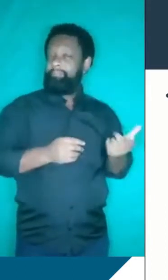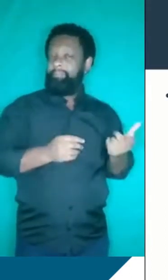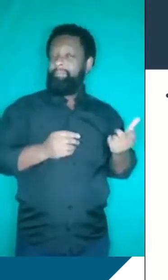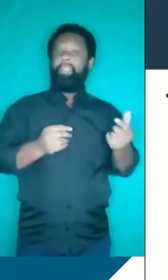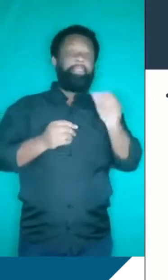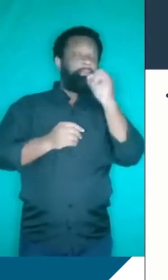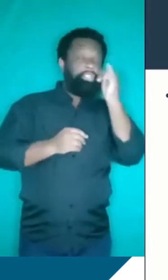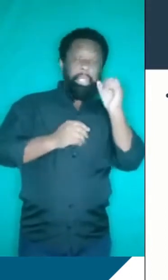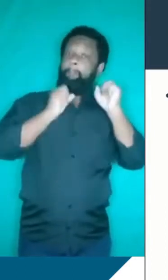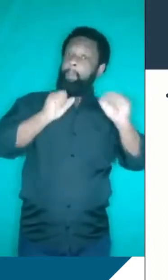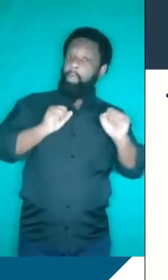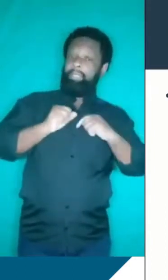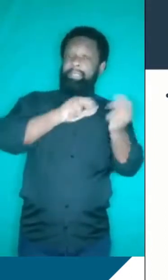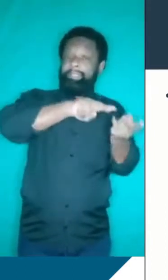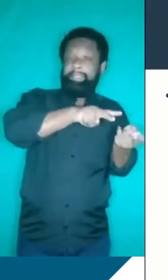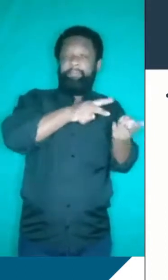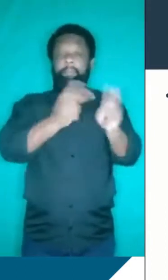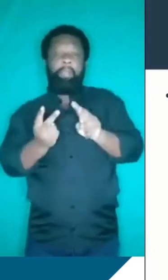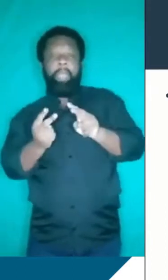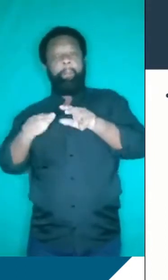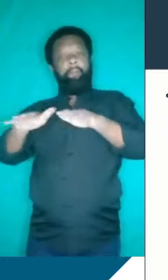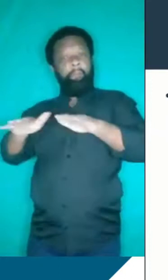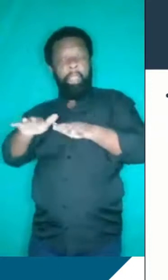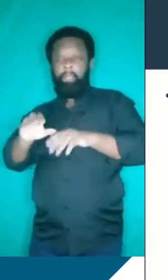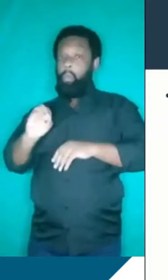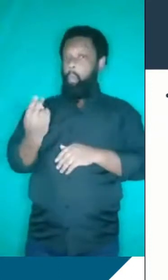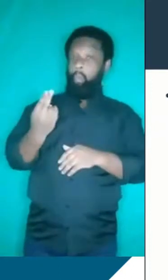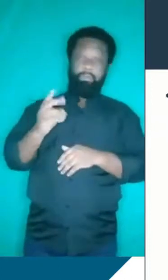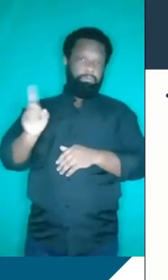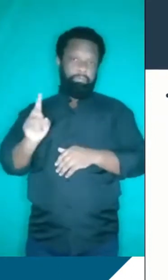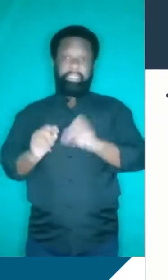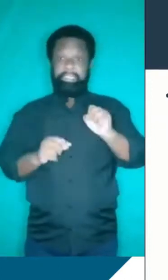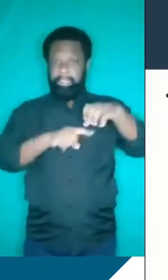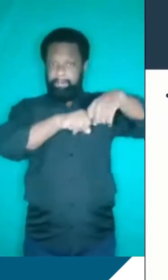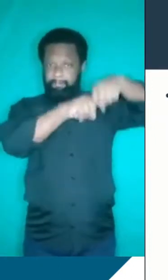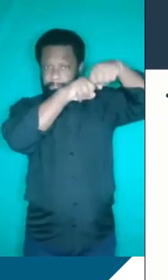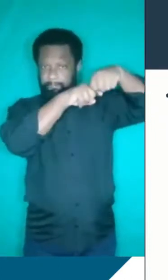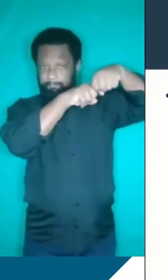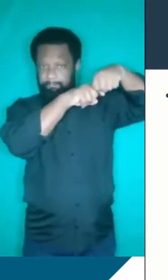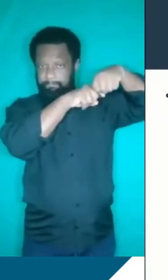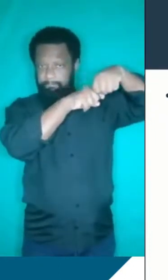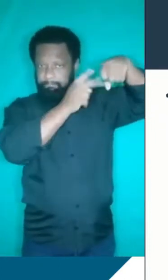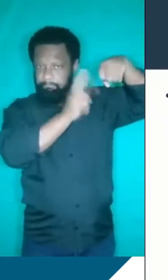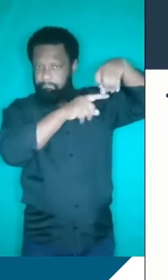essa energia pode ser transformada em movimento ou não. Se a pessoa continua segurando o